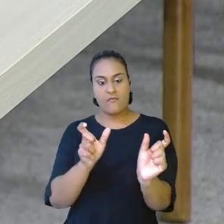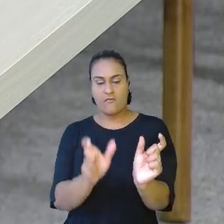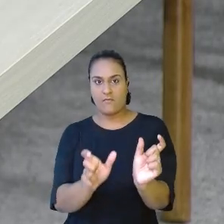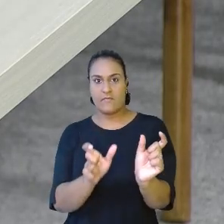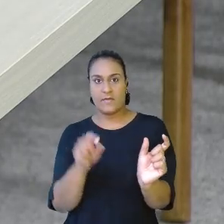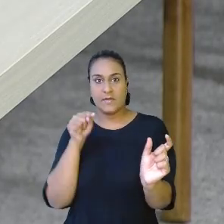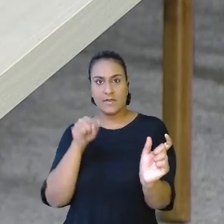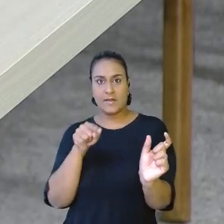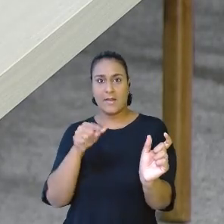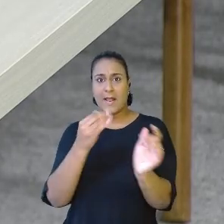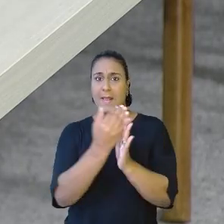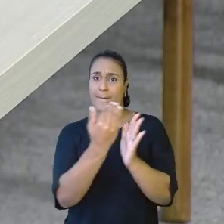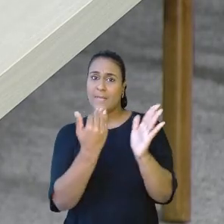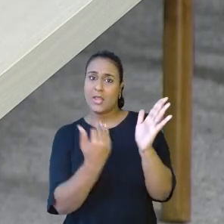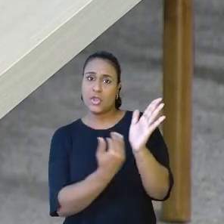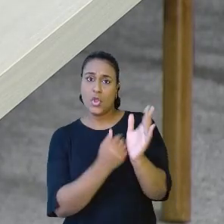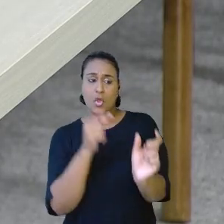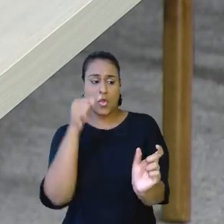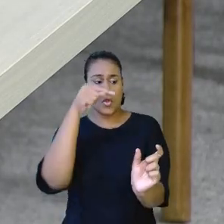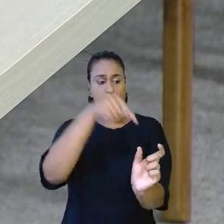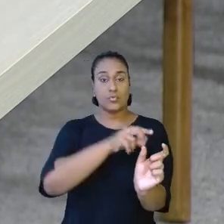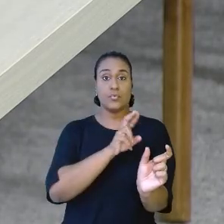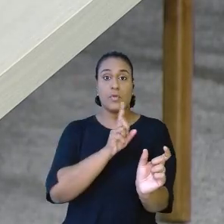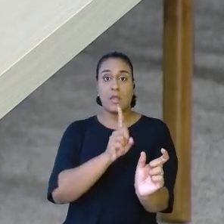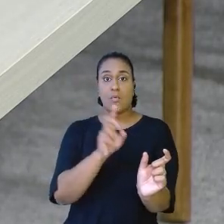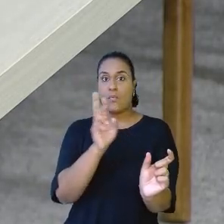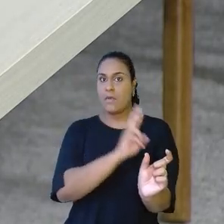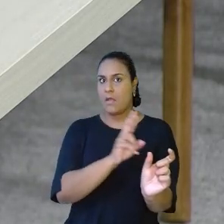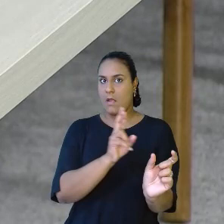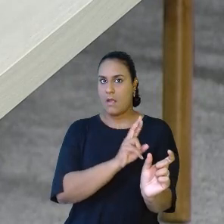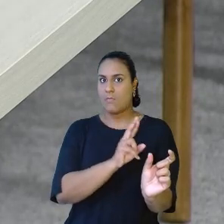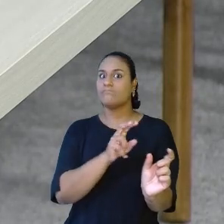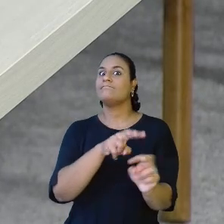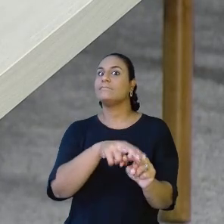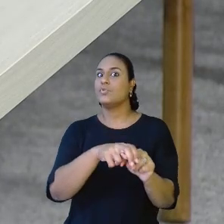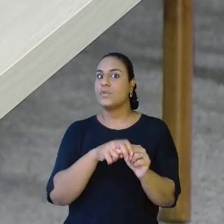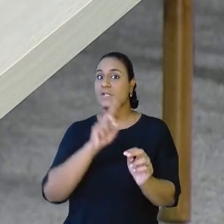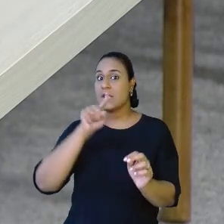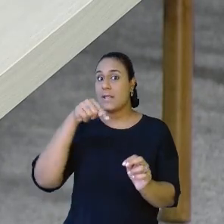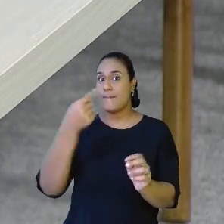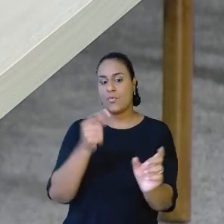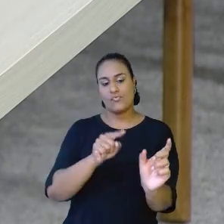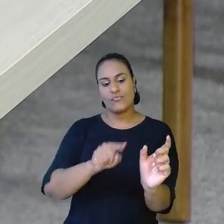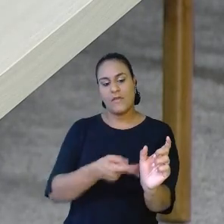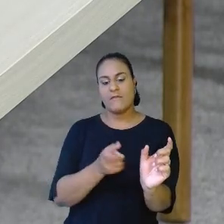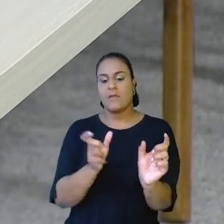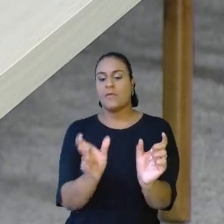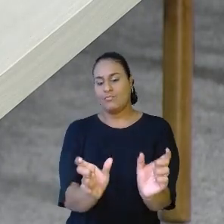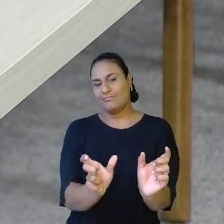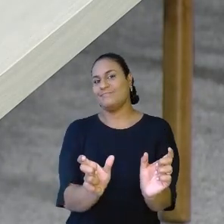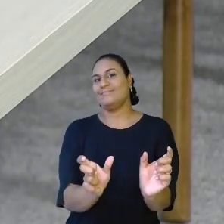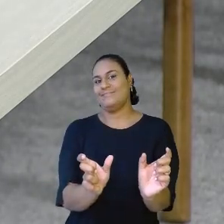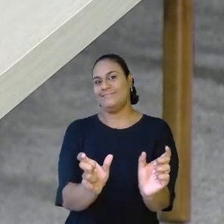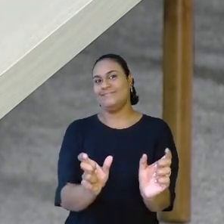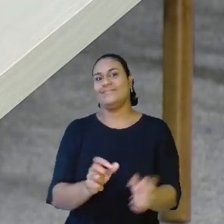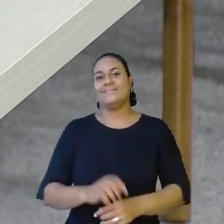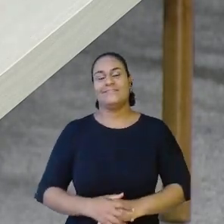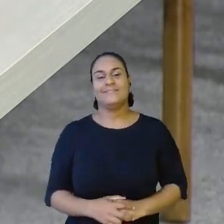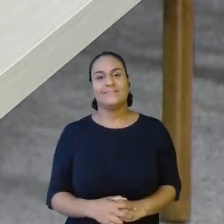é menor do que o real. Por isso é que ela está depois da vírgula, certo?